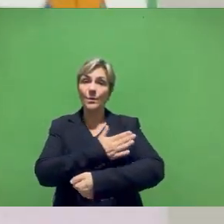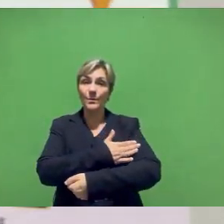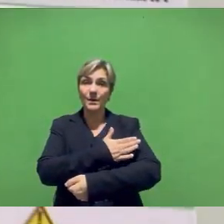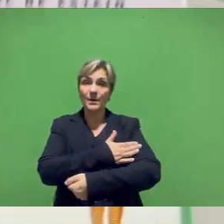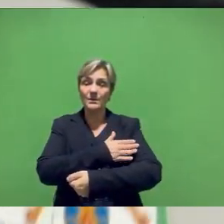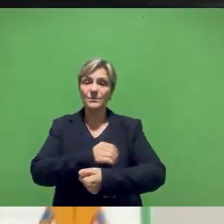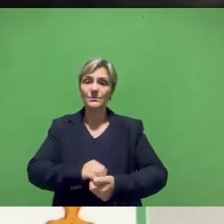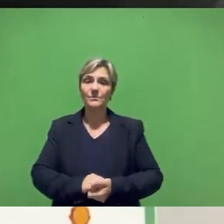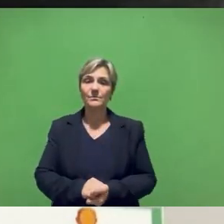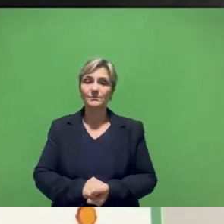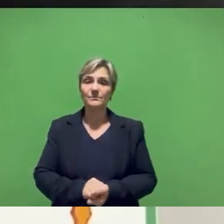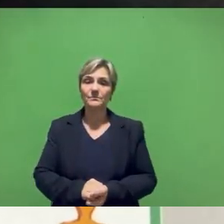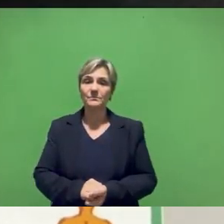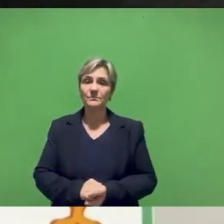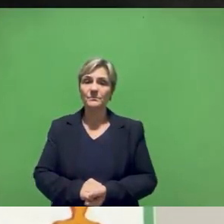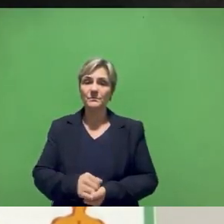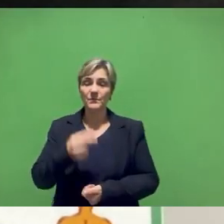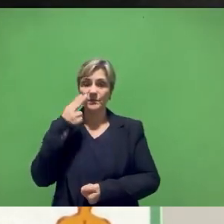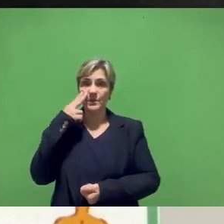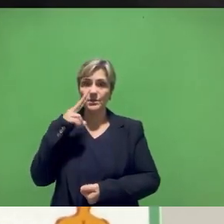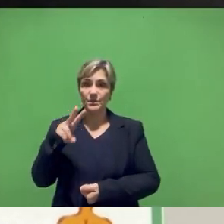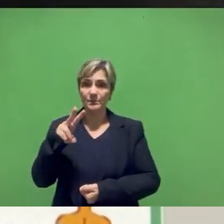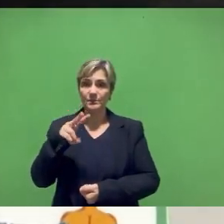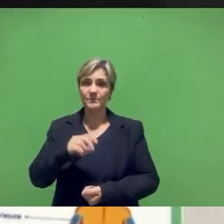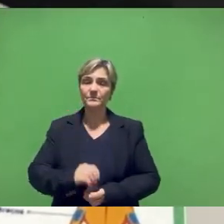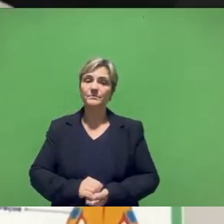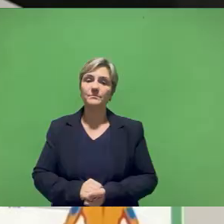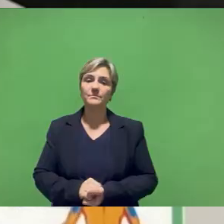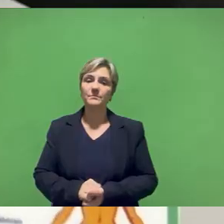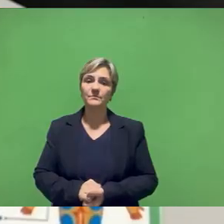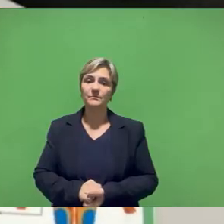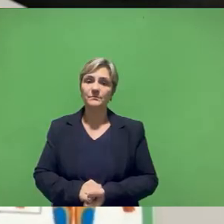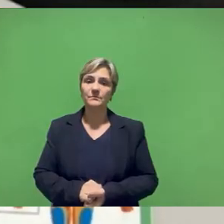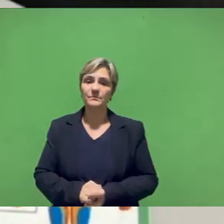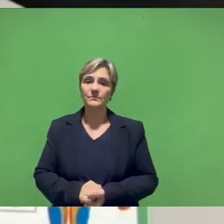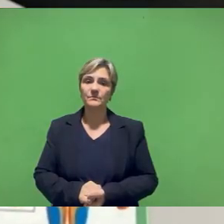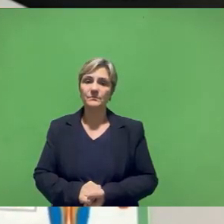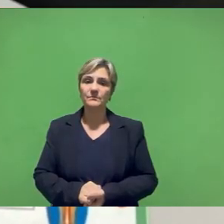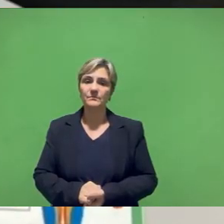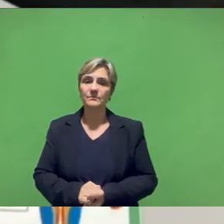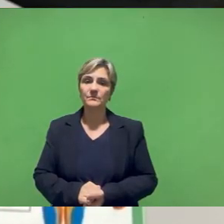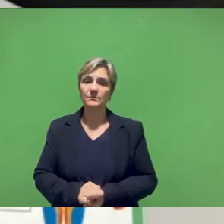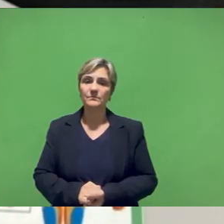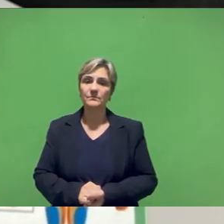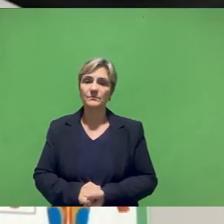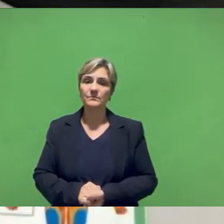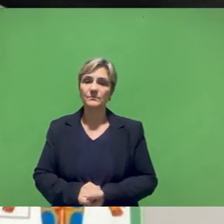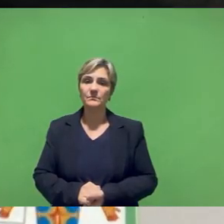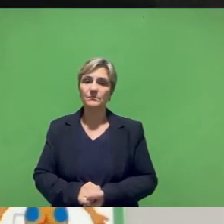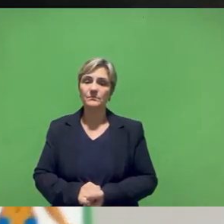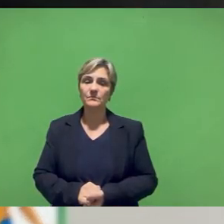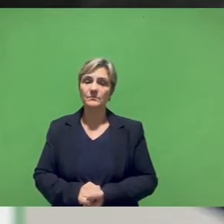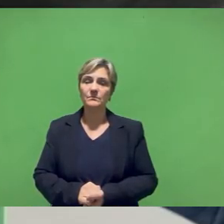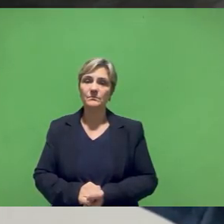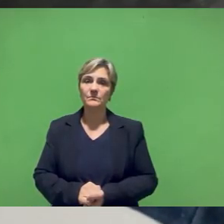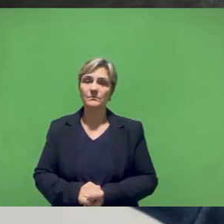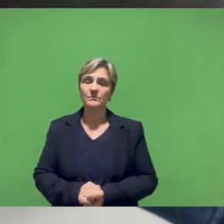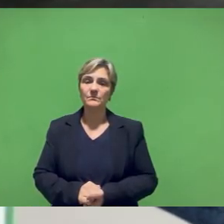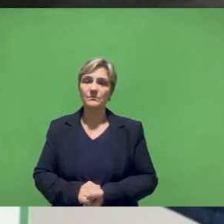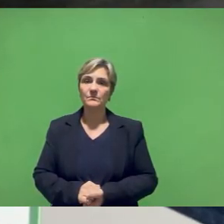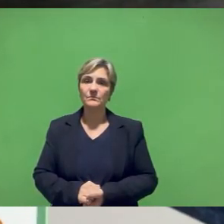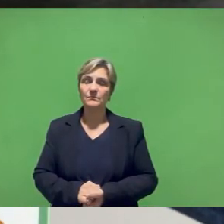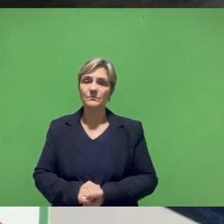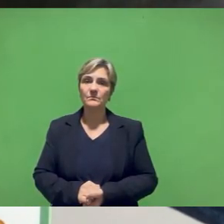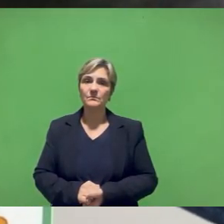gente bota o cotovelo na mesa, afasta 4 dedos do cotovelo, 4 dedos do